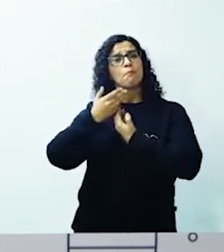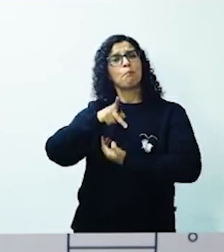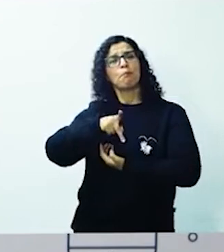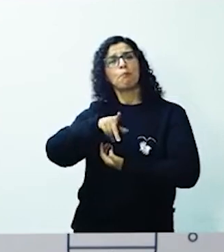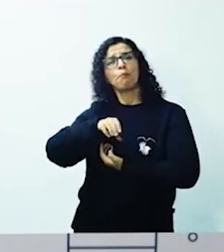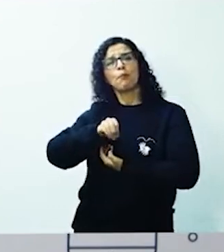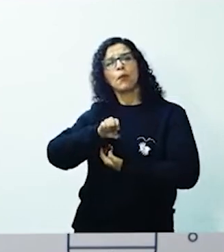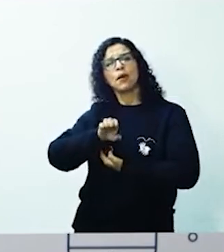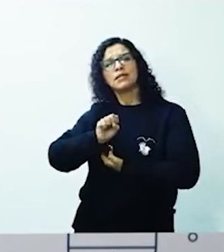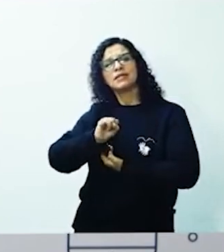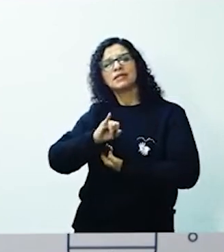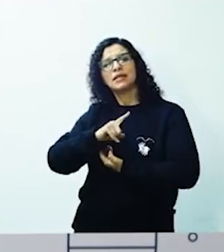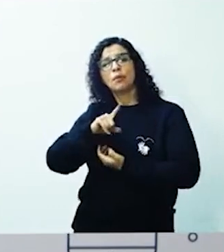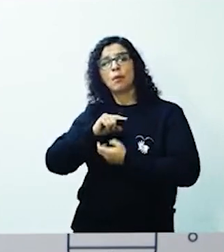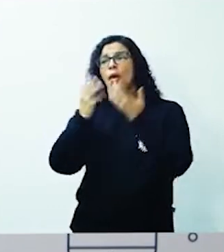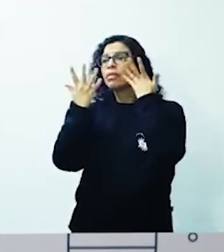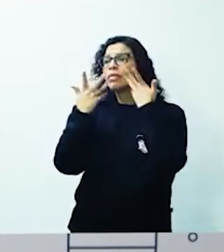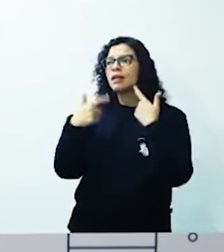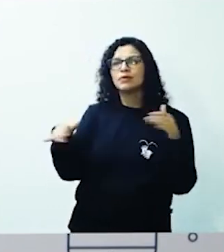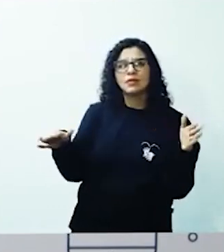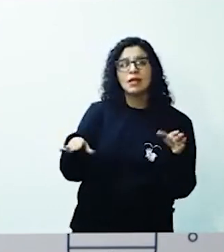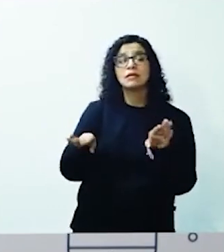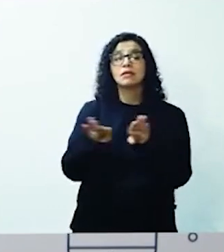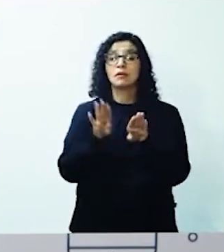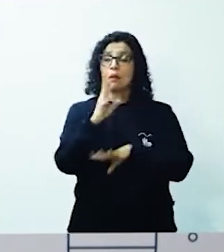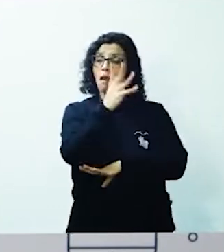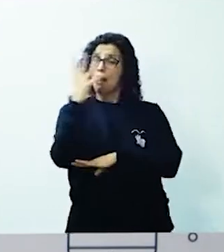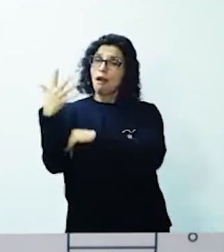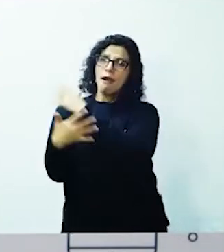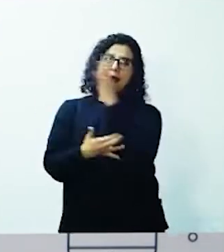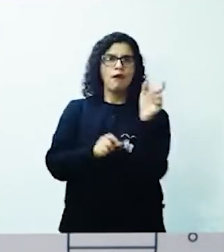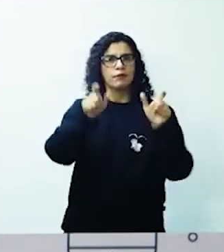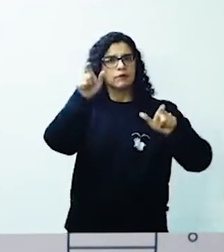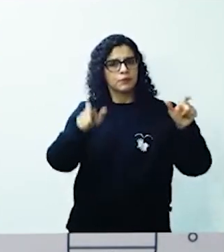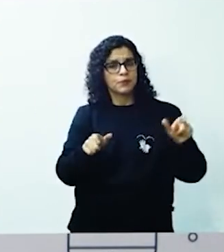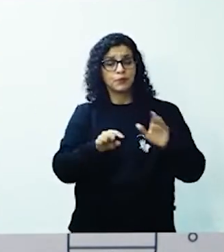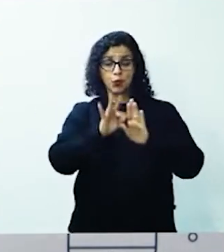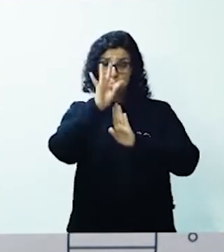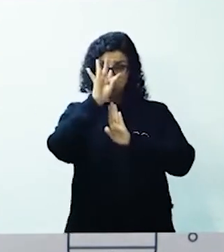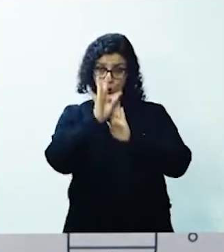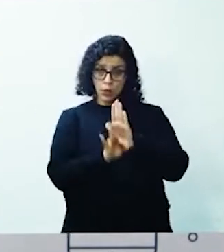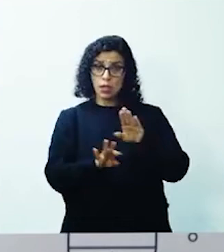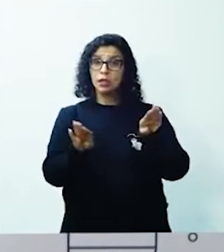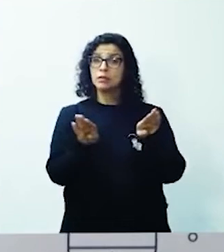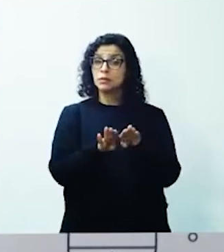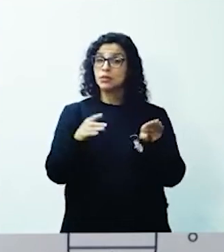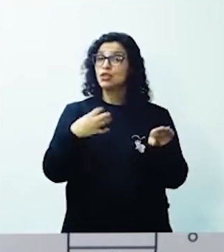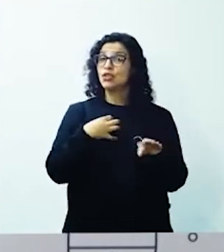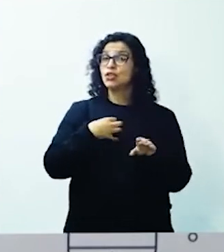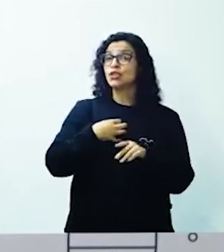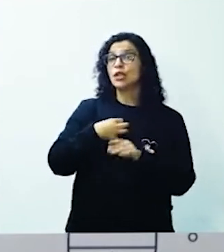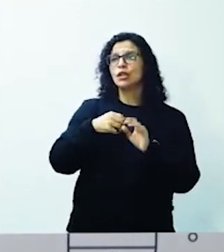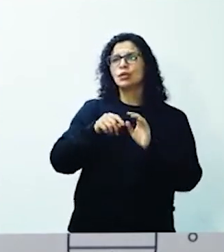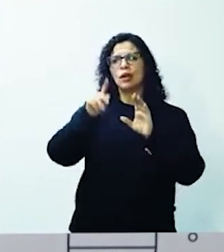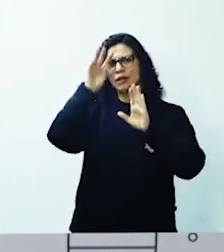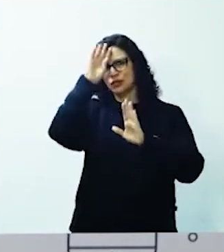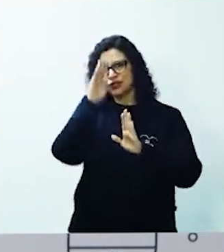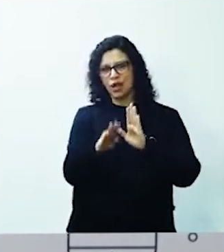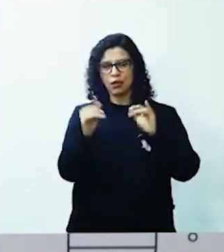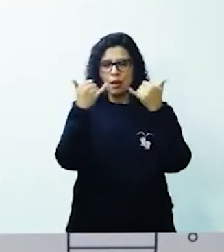natureza, em pessoas. E aqui, claro, no texto, em forma de prosa, que daí é a